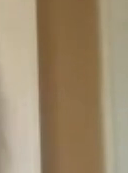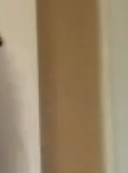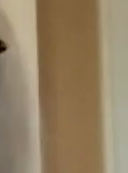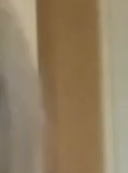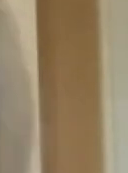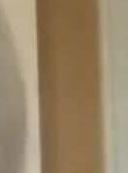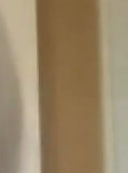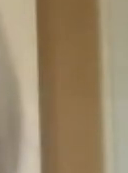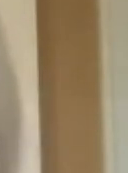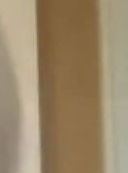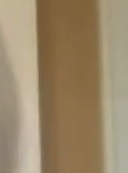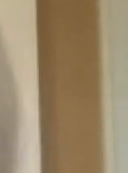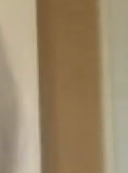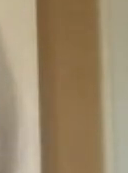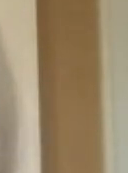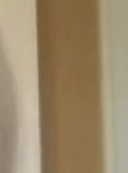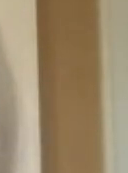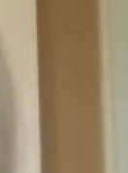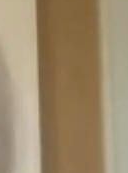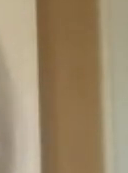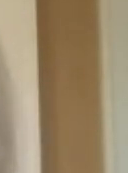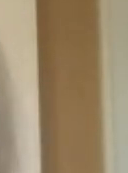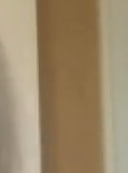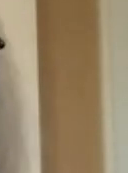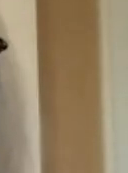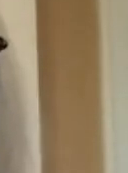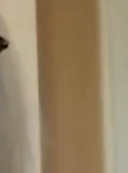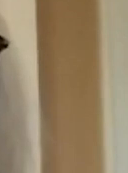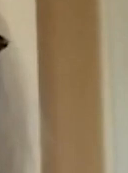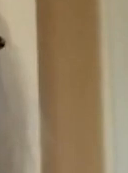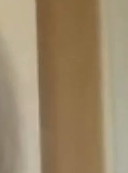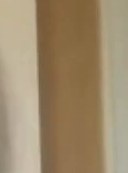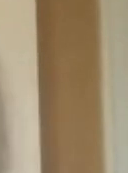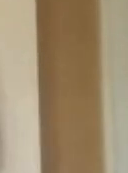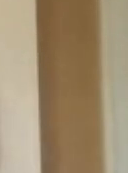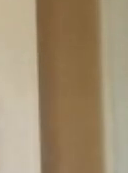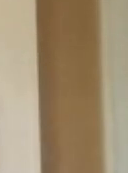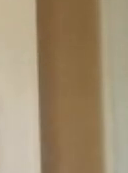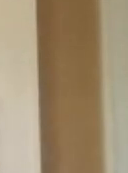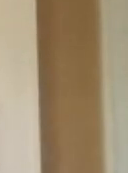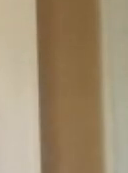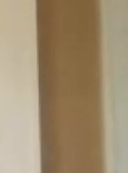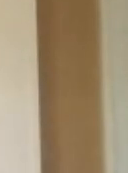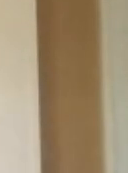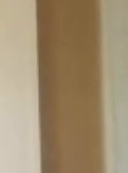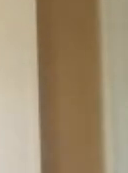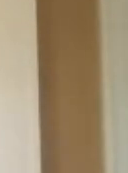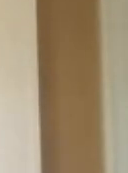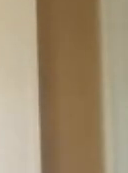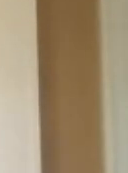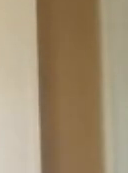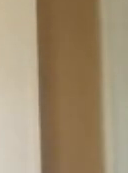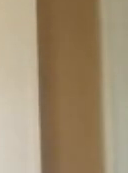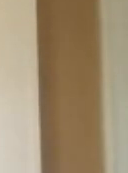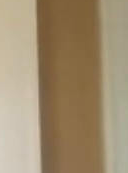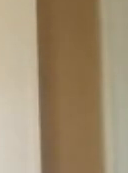que a gente encontra fazer isso após esse ciclo de encontros né ele vai ser realizado ao longo desse ano em quatro